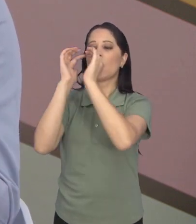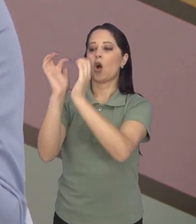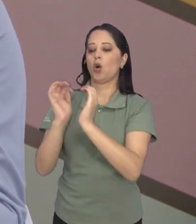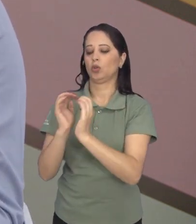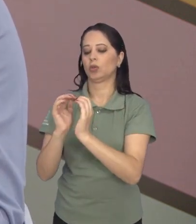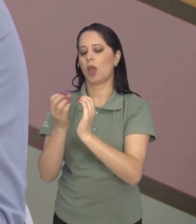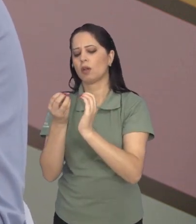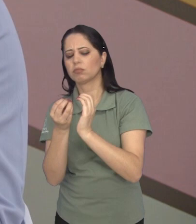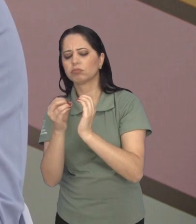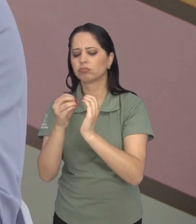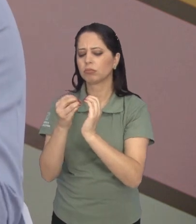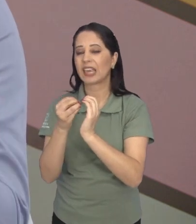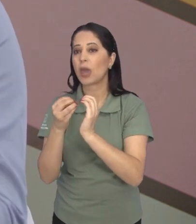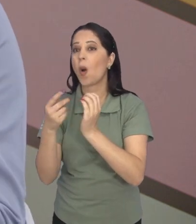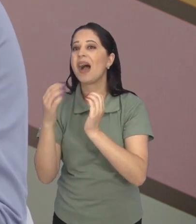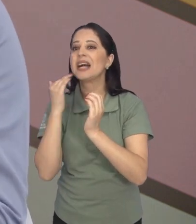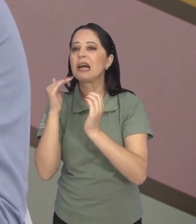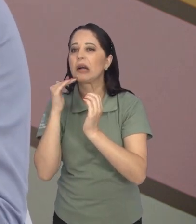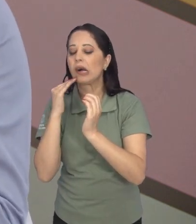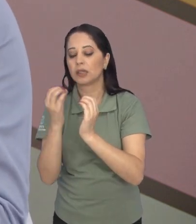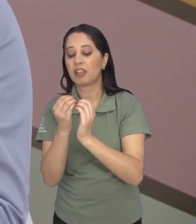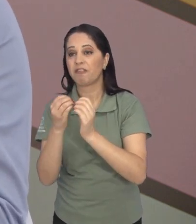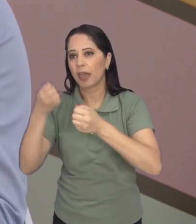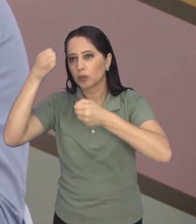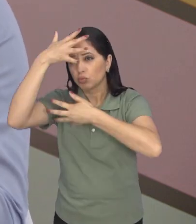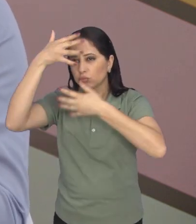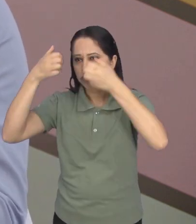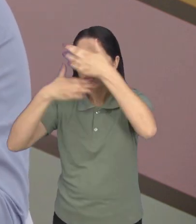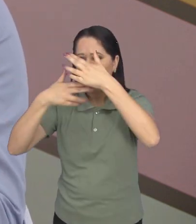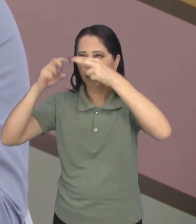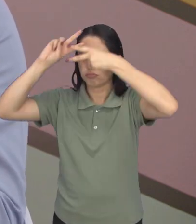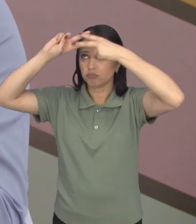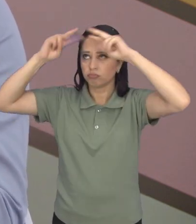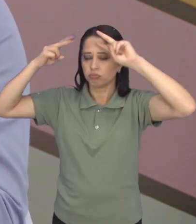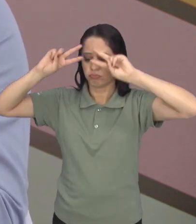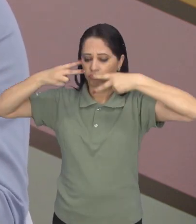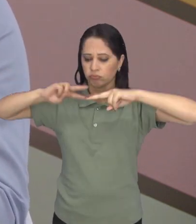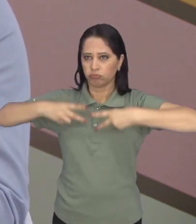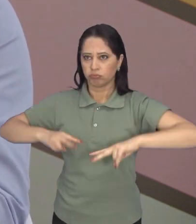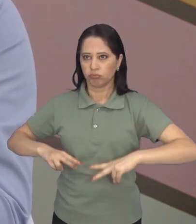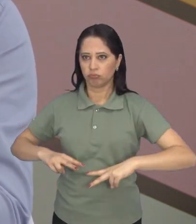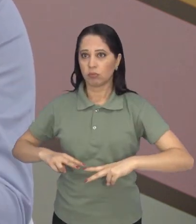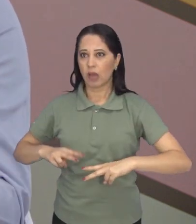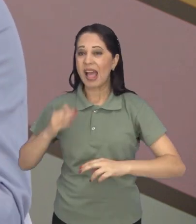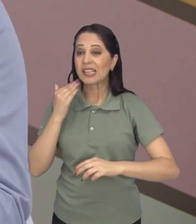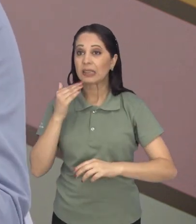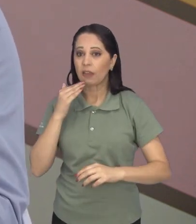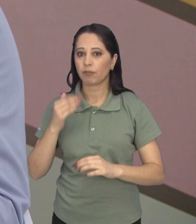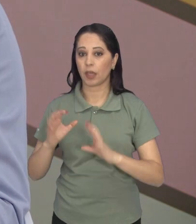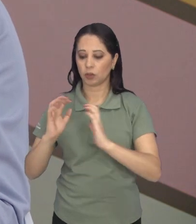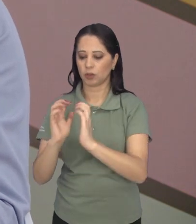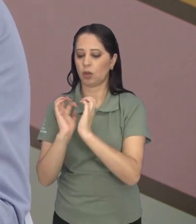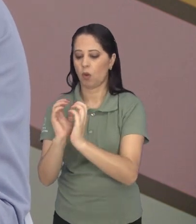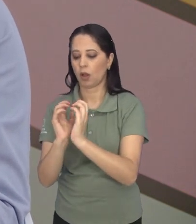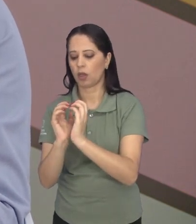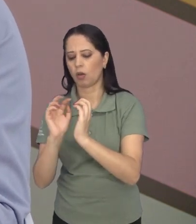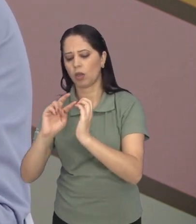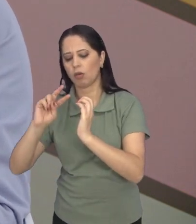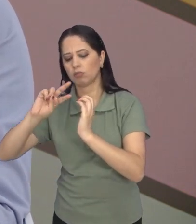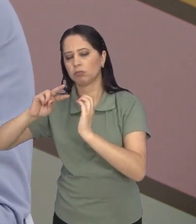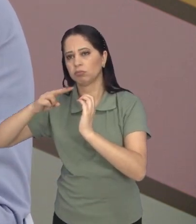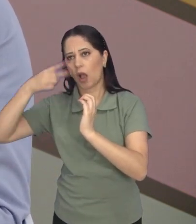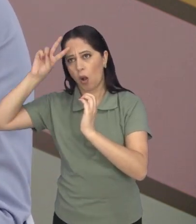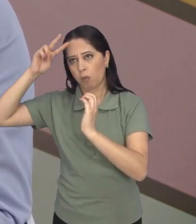uma circuitaria que por algum motivo ficou equivocada ali com os neurotransmissores trabalhando a mais ou a menos, enfim. O que